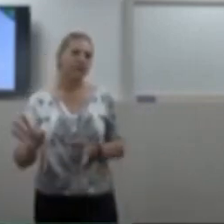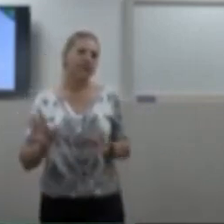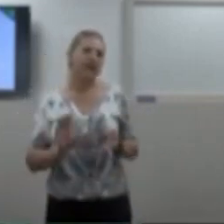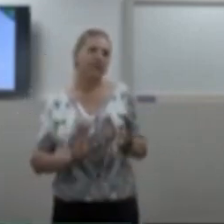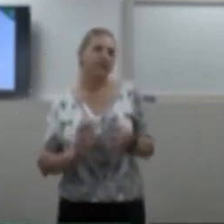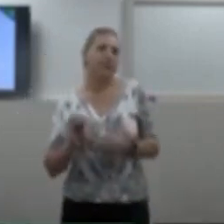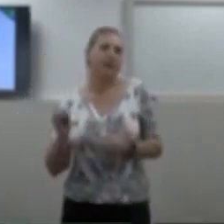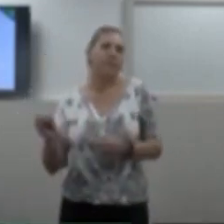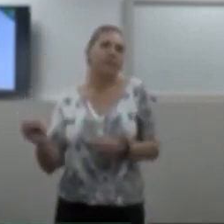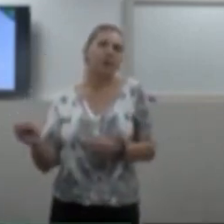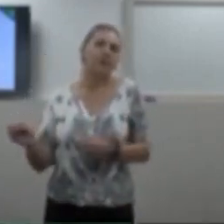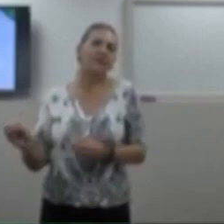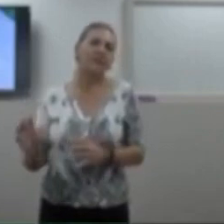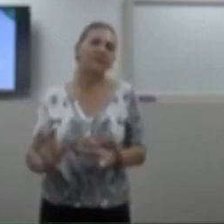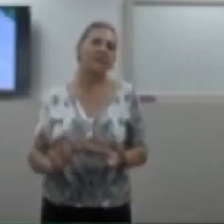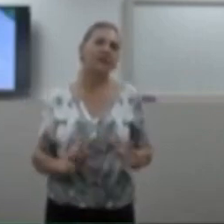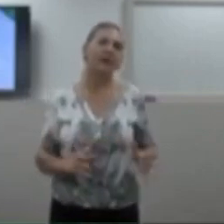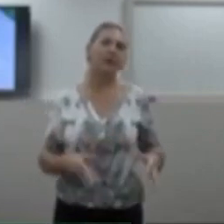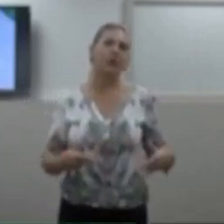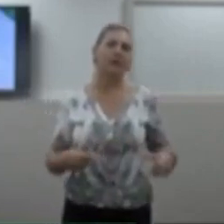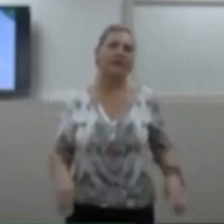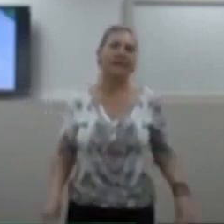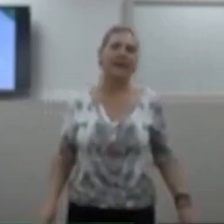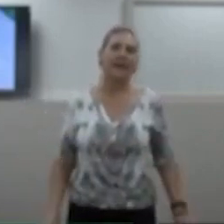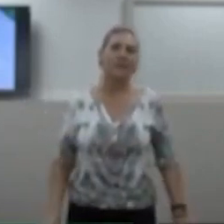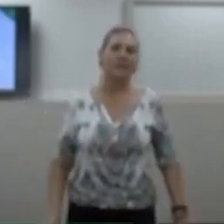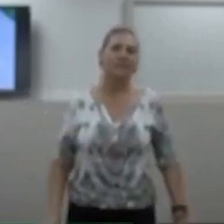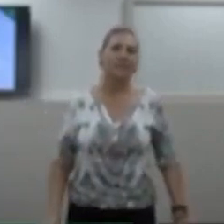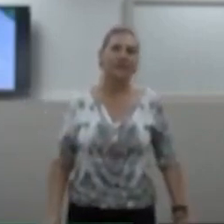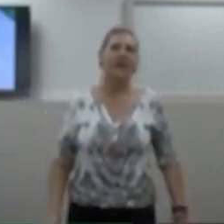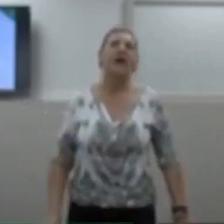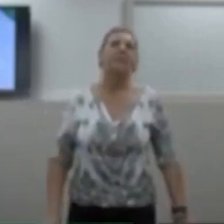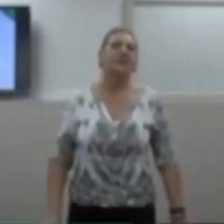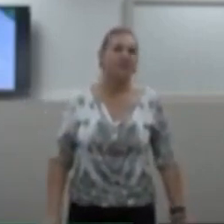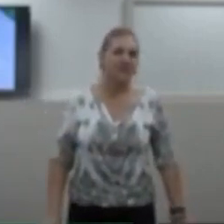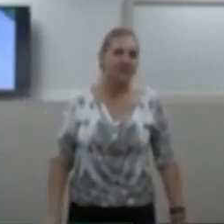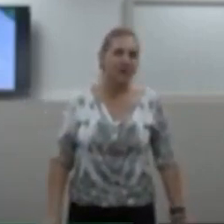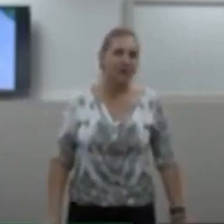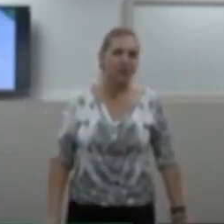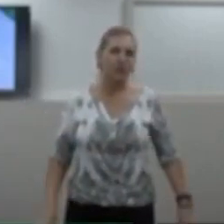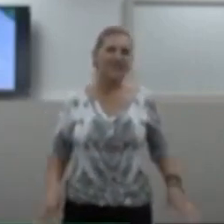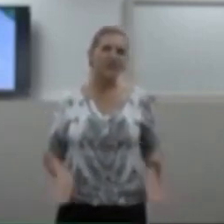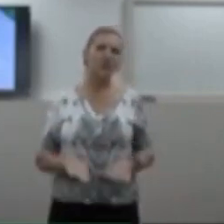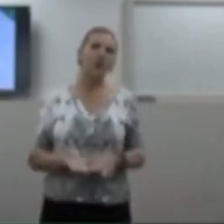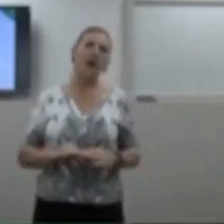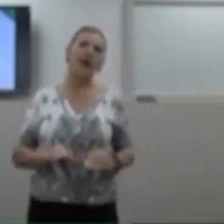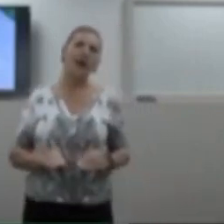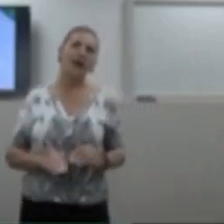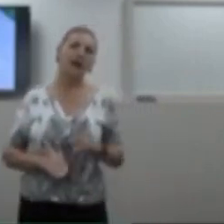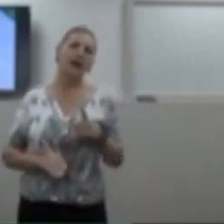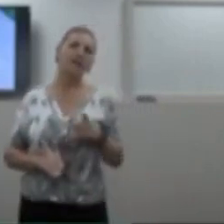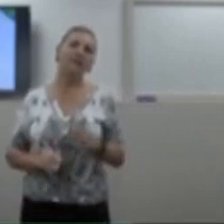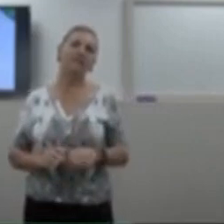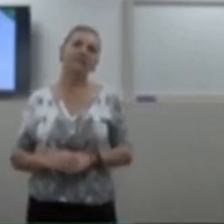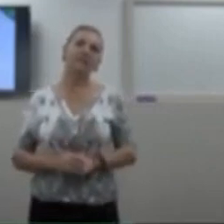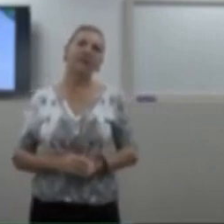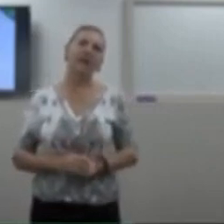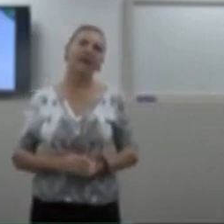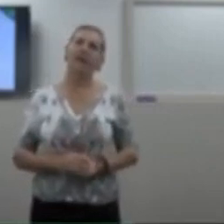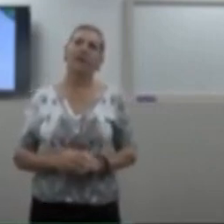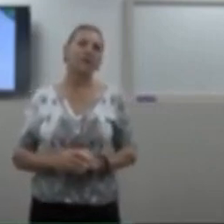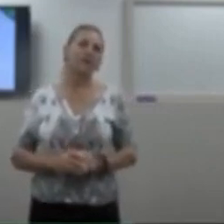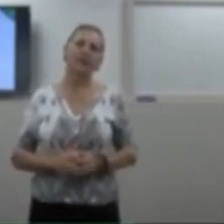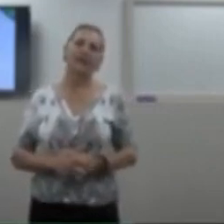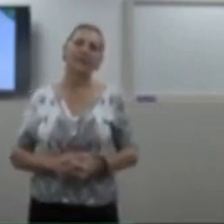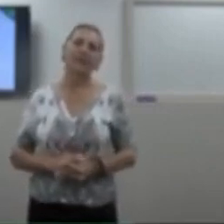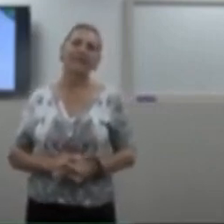Que lado será que o teu pensamento se encaminhou para ter errado? Mas fique sabendo que só erra quem tenta